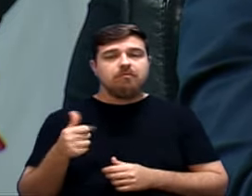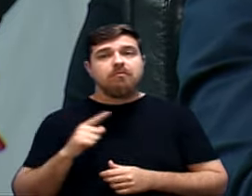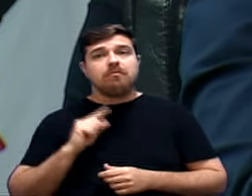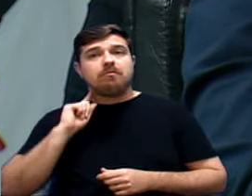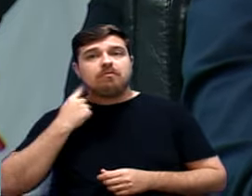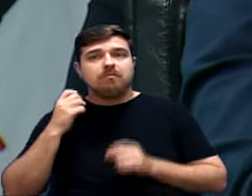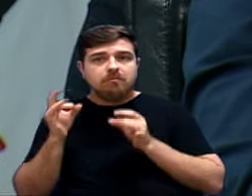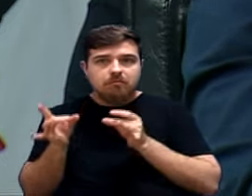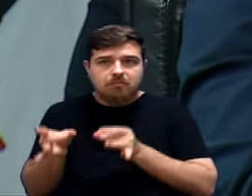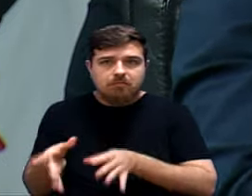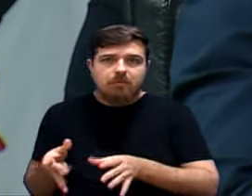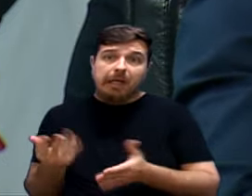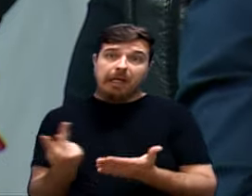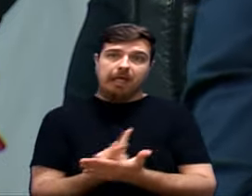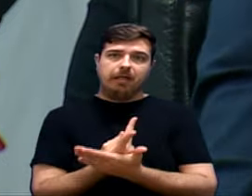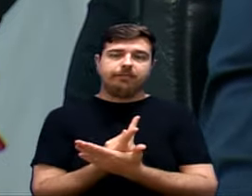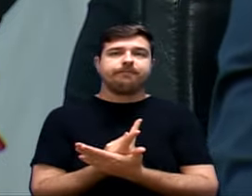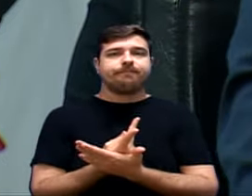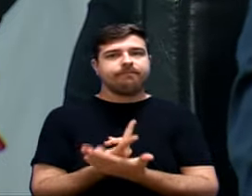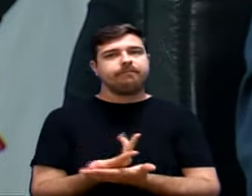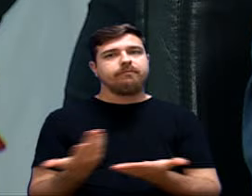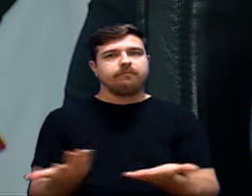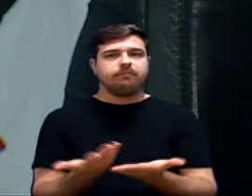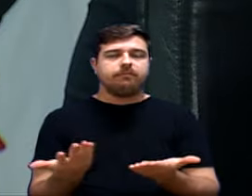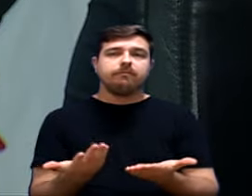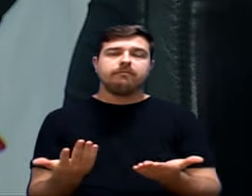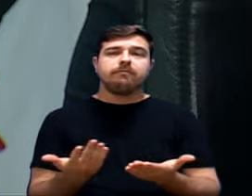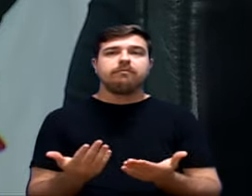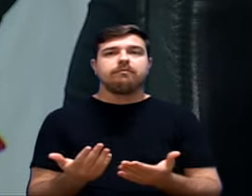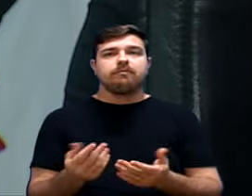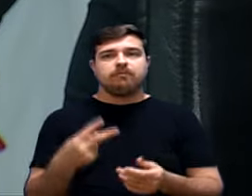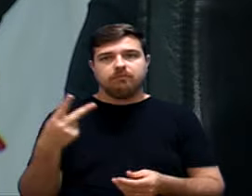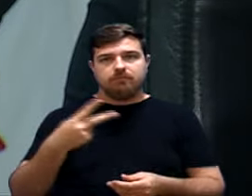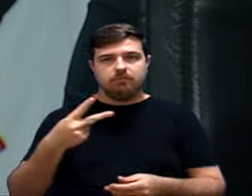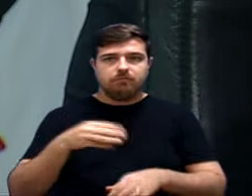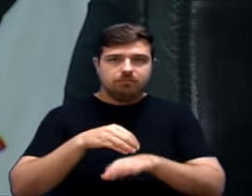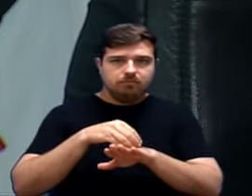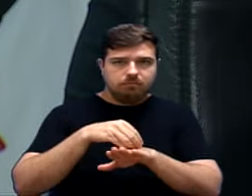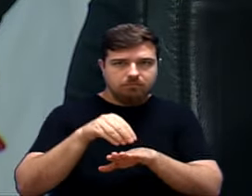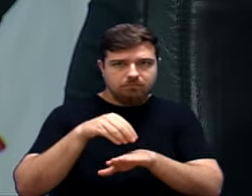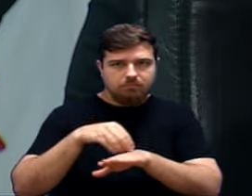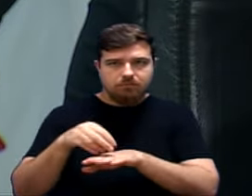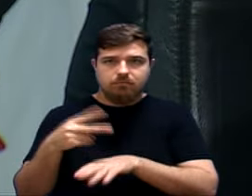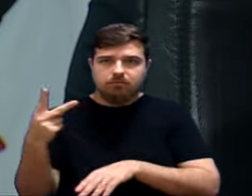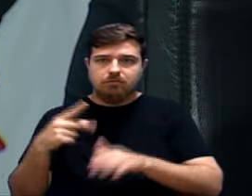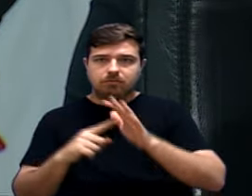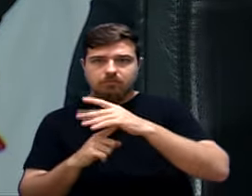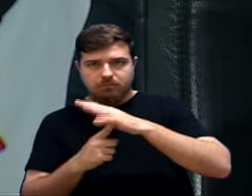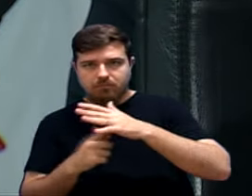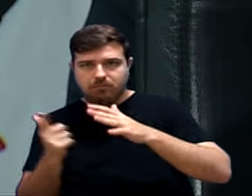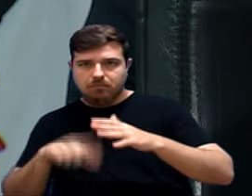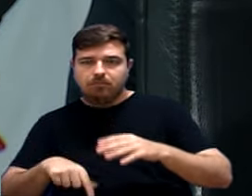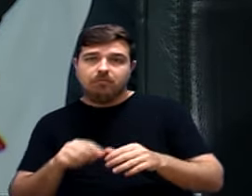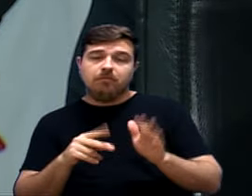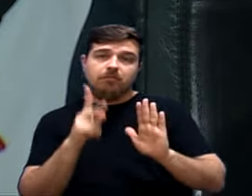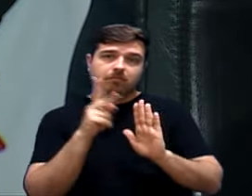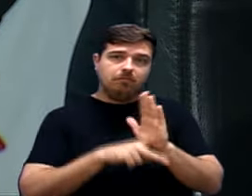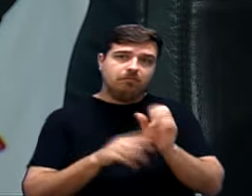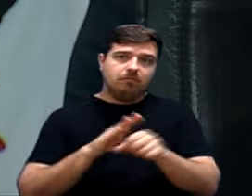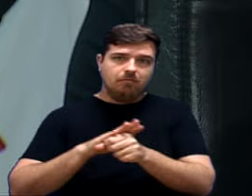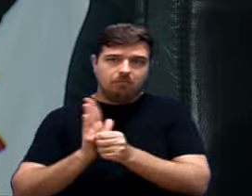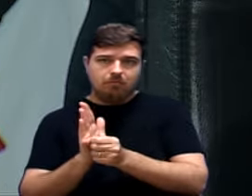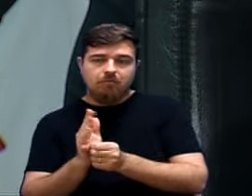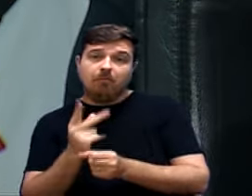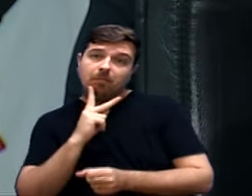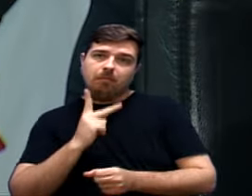irregular também nessa área do Pagliato então Eh fica as duas sugestões uma é o parque lá no Pagliato e esse e esse projeto que vamos fazer de tudo